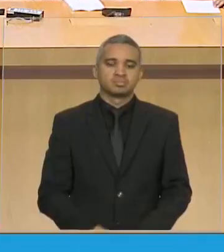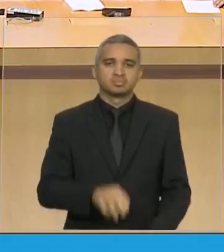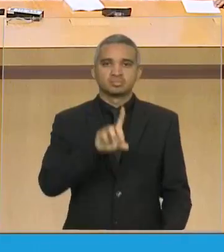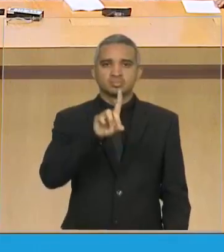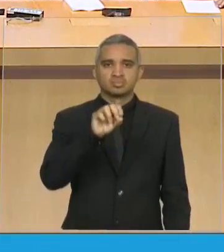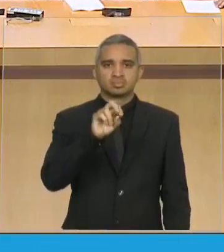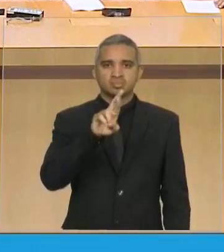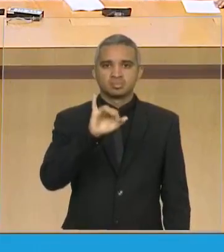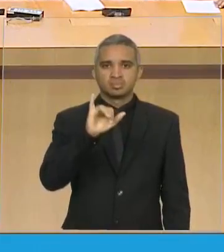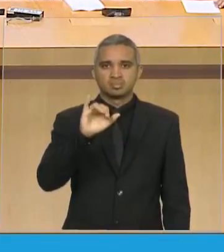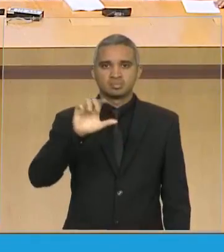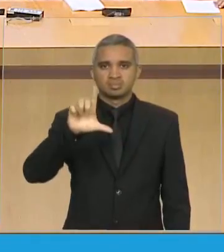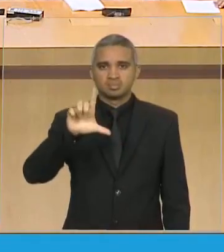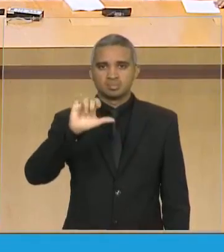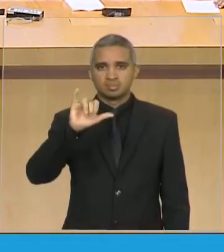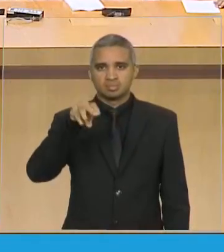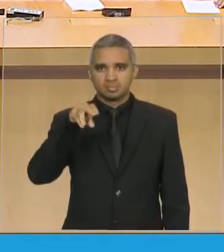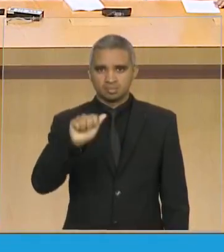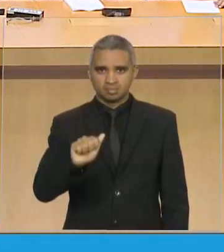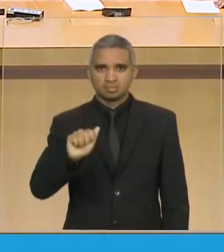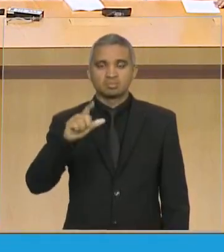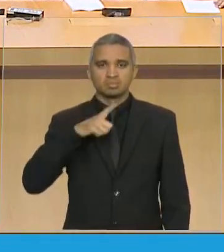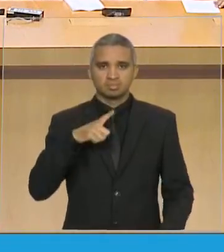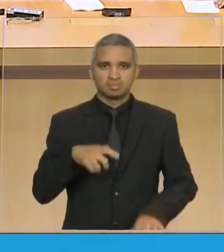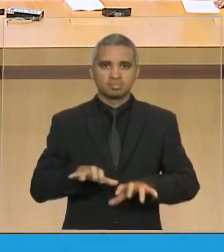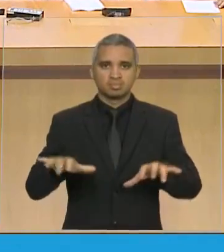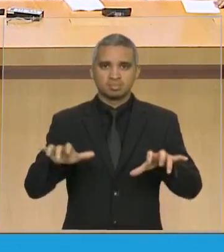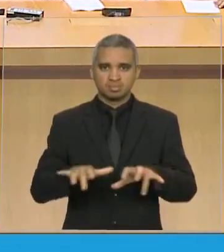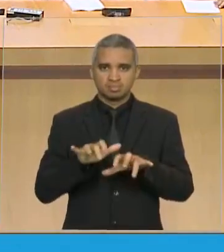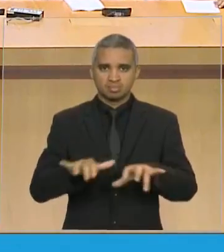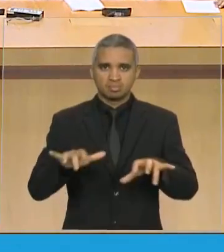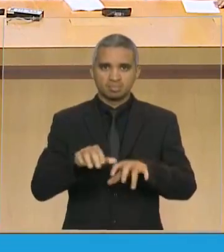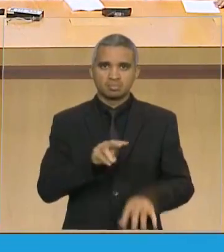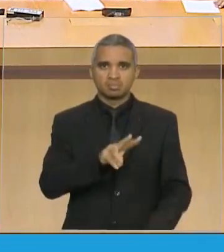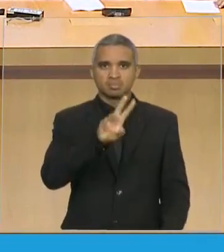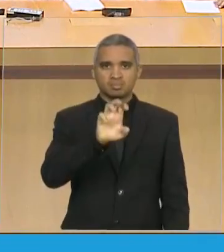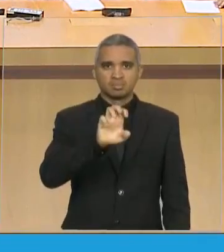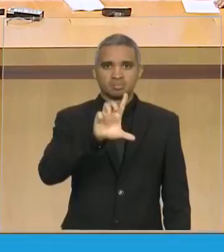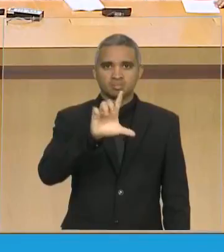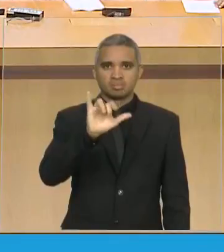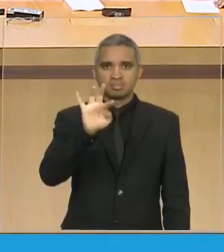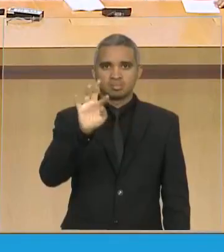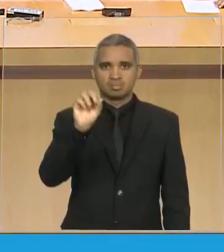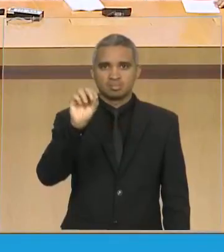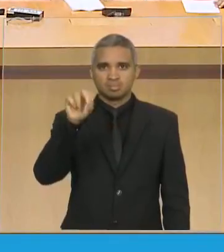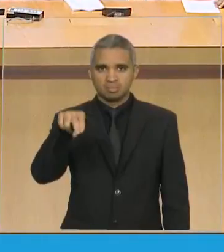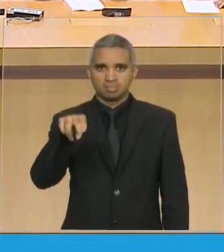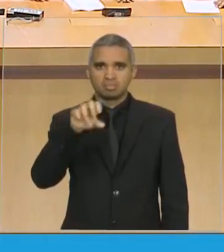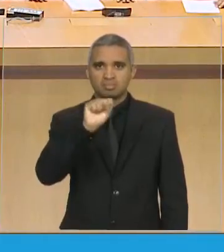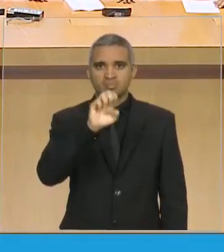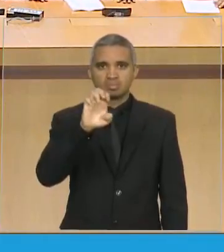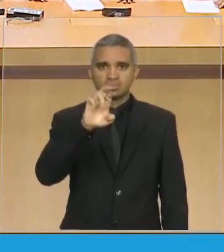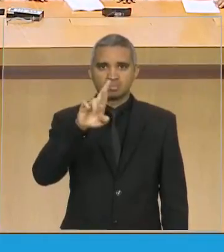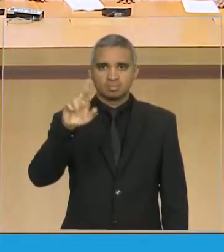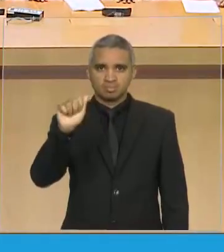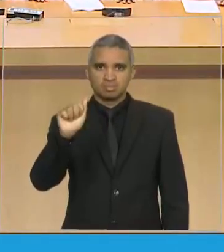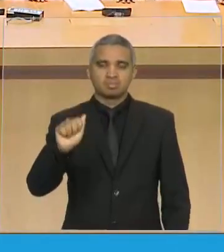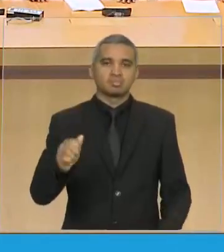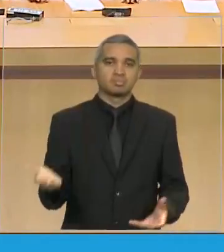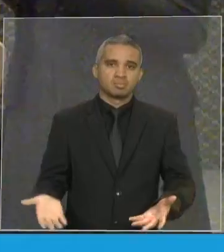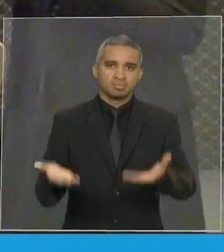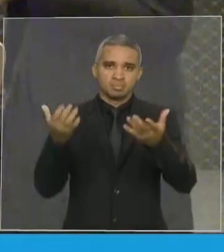Dori Lima, acompanhada pelo músico Wellington Serra. Vamos ficar de pé para prestigiar o